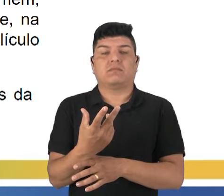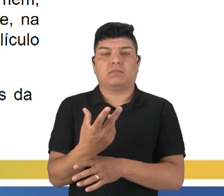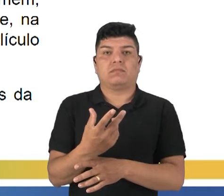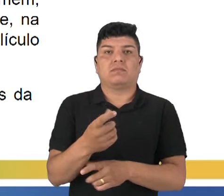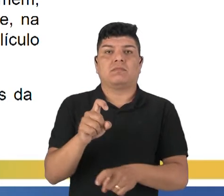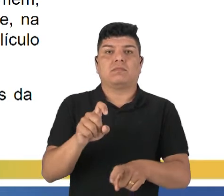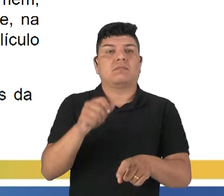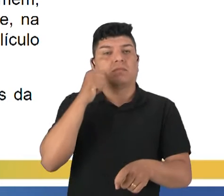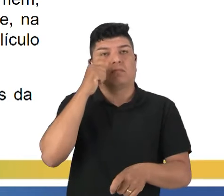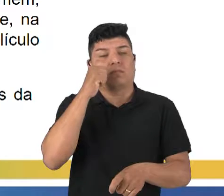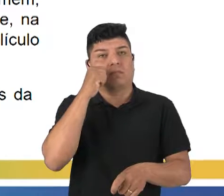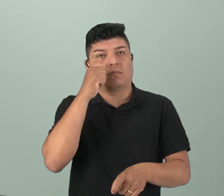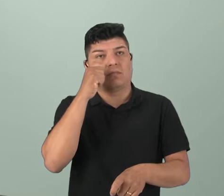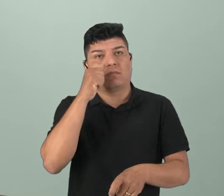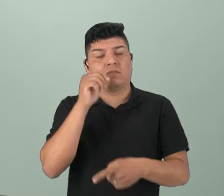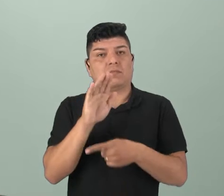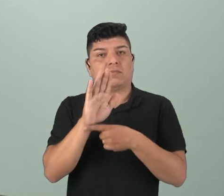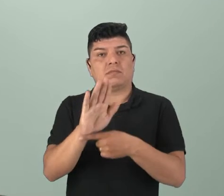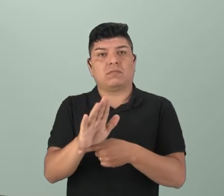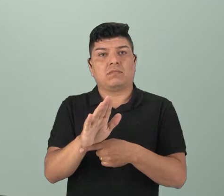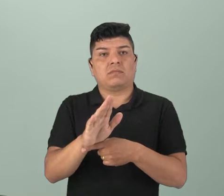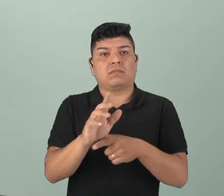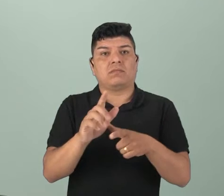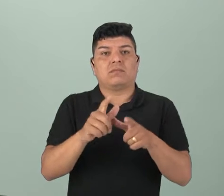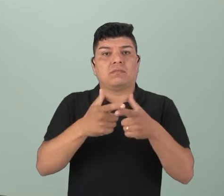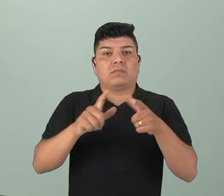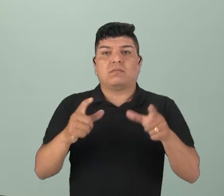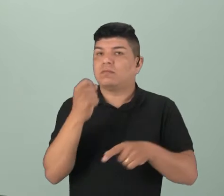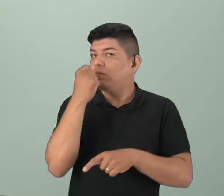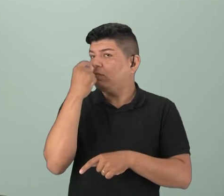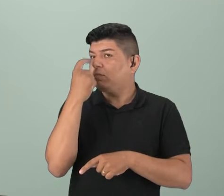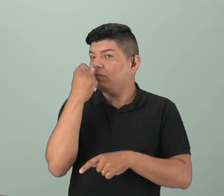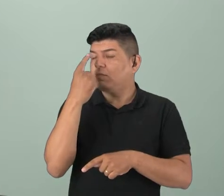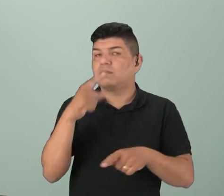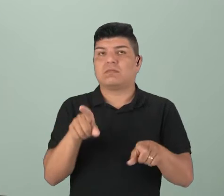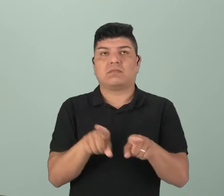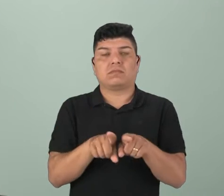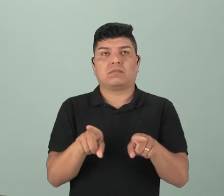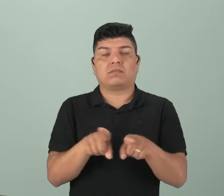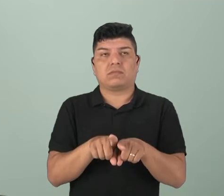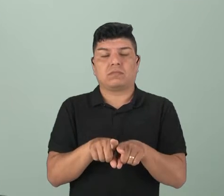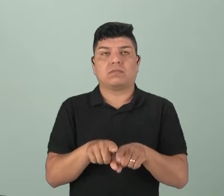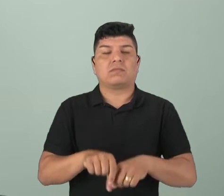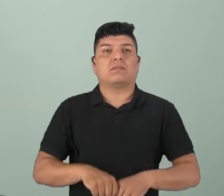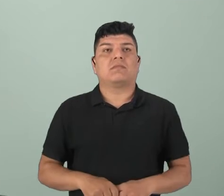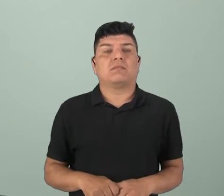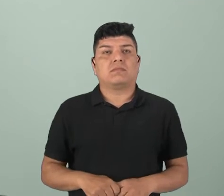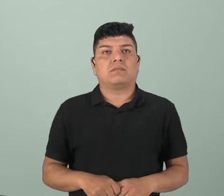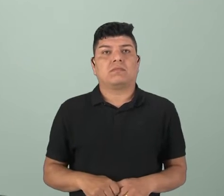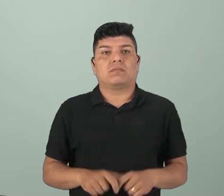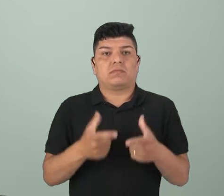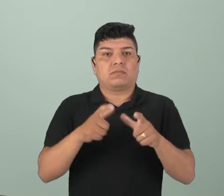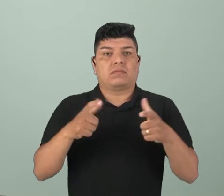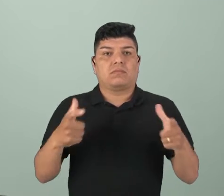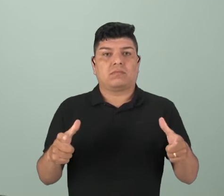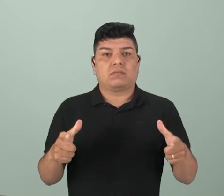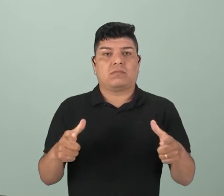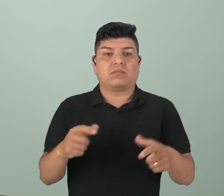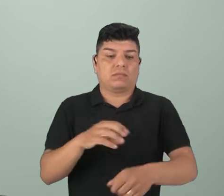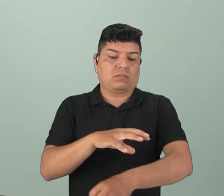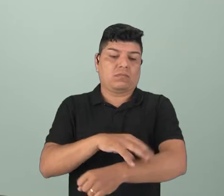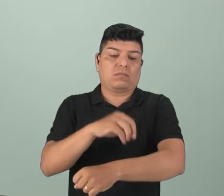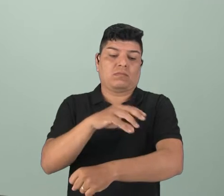né? No caso das meninas, ajudam no crescimento das mamas, né? No crescimento de